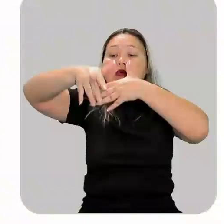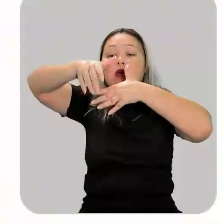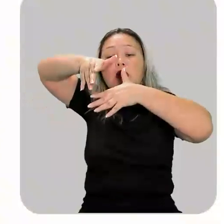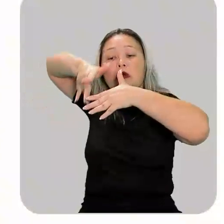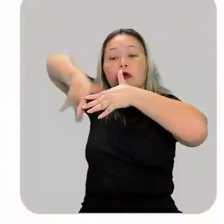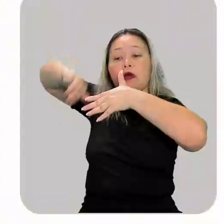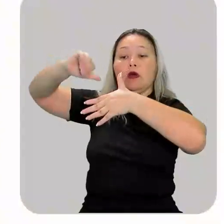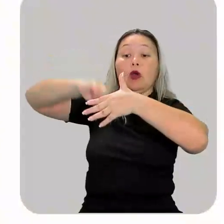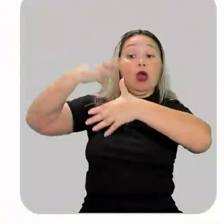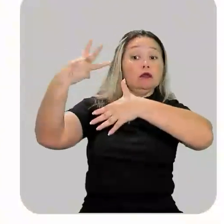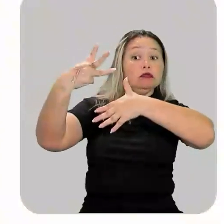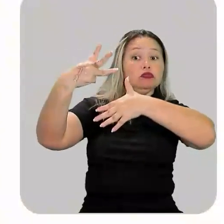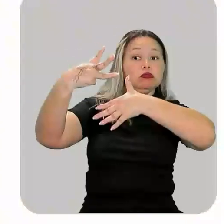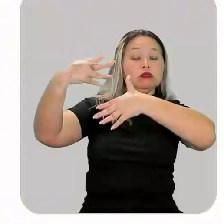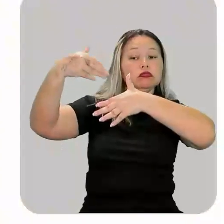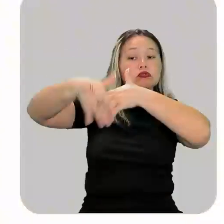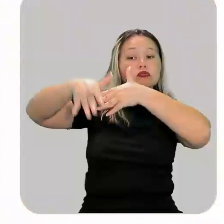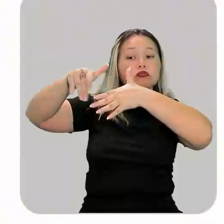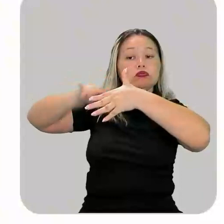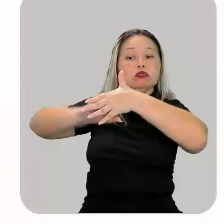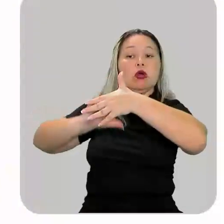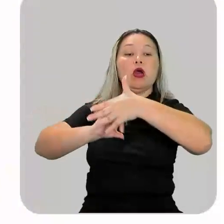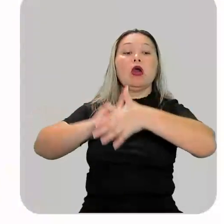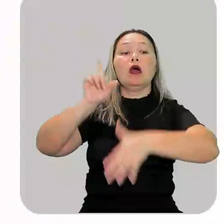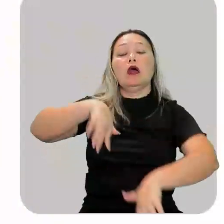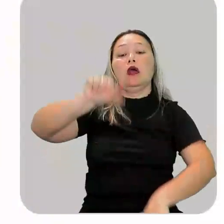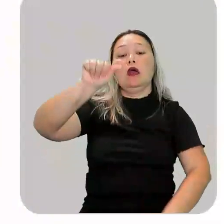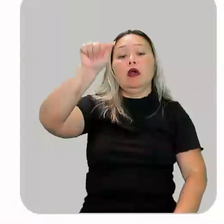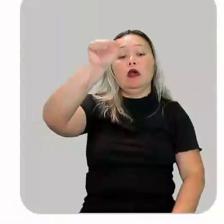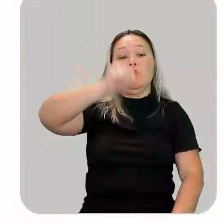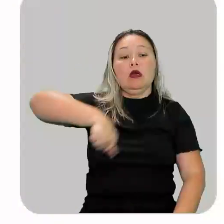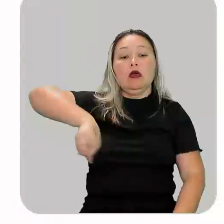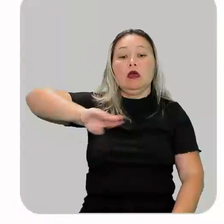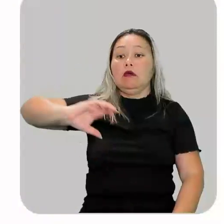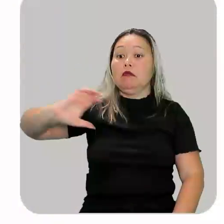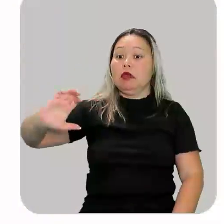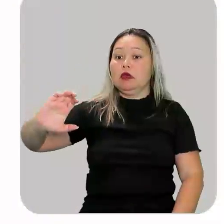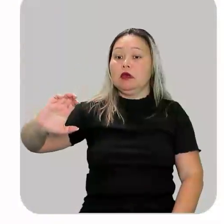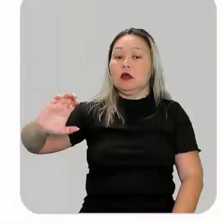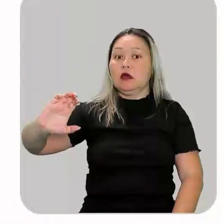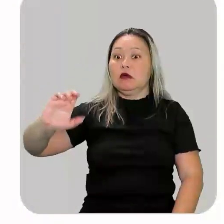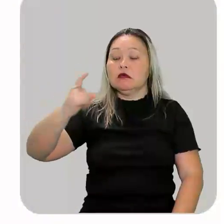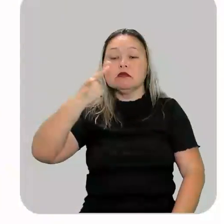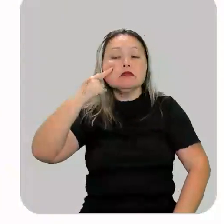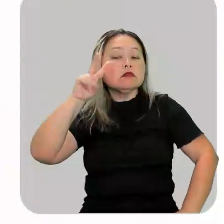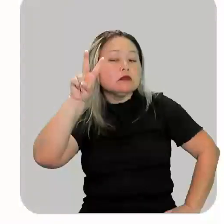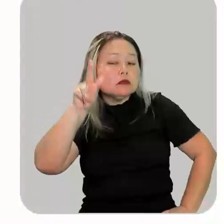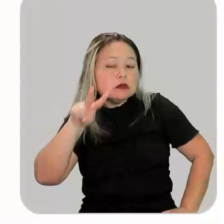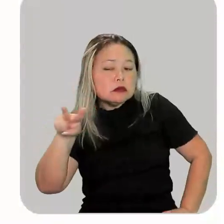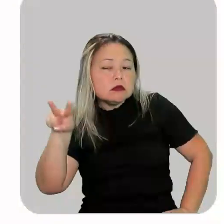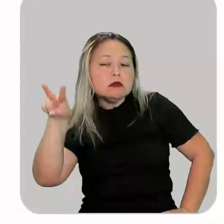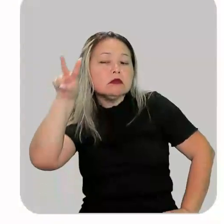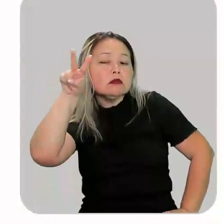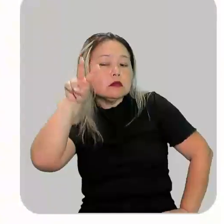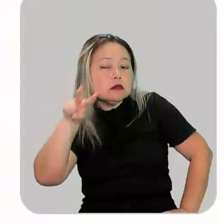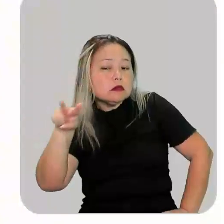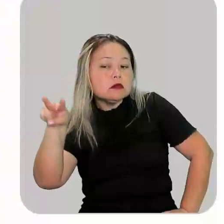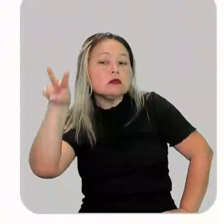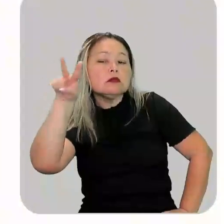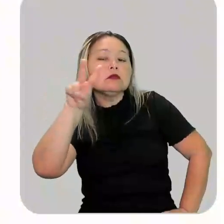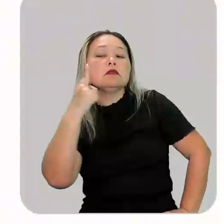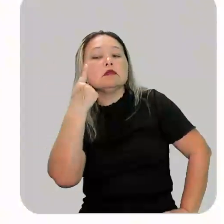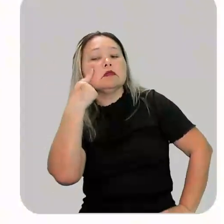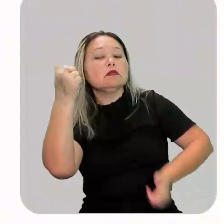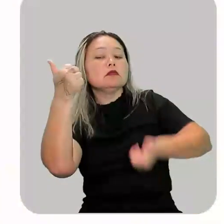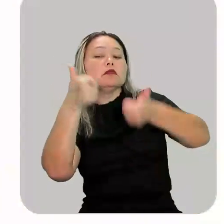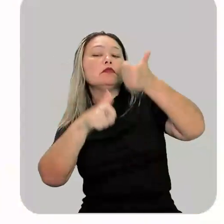Então vamos lá. Aqui nós temos 3 alternativas. A, B e C. Deem uma olhada aí, já vai dando uma olhada. Faz